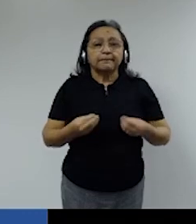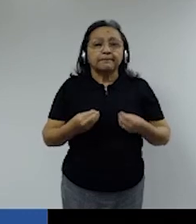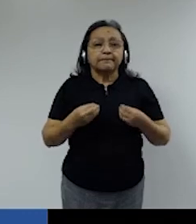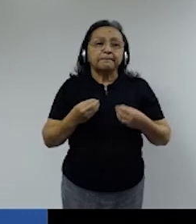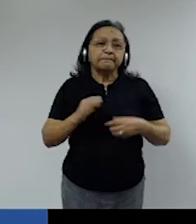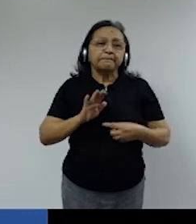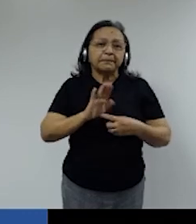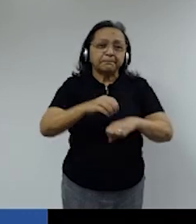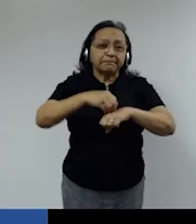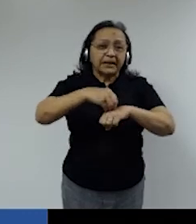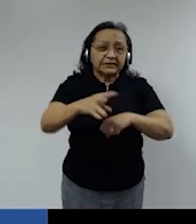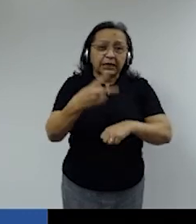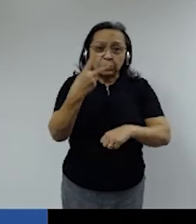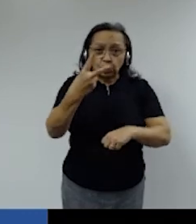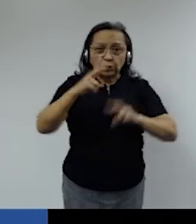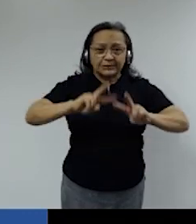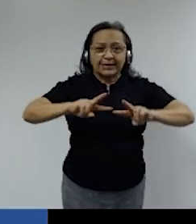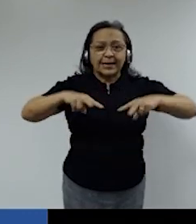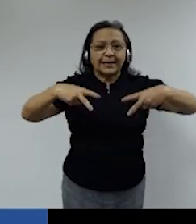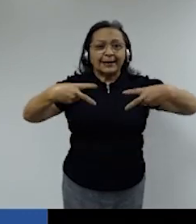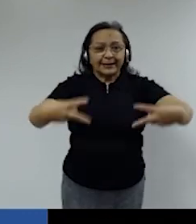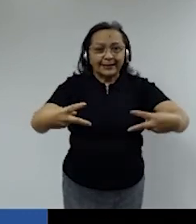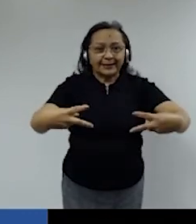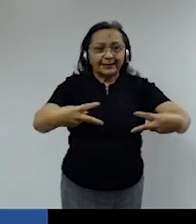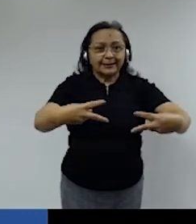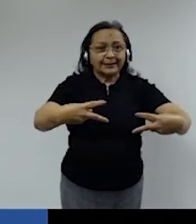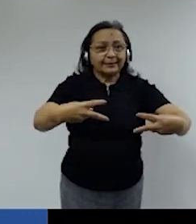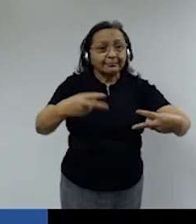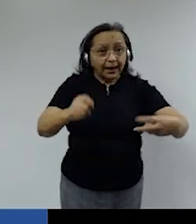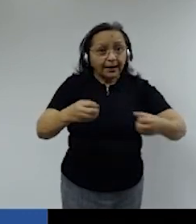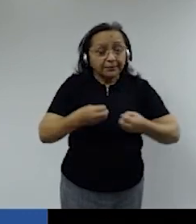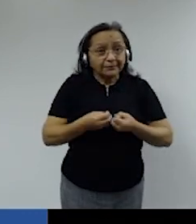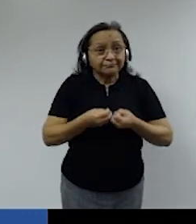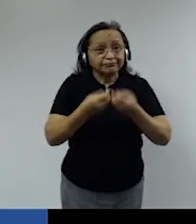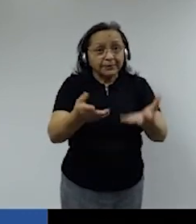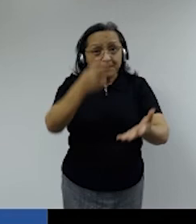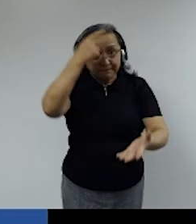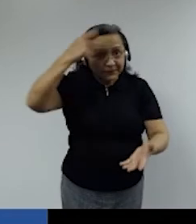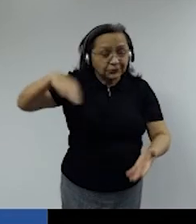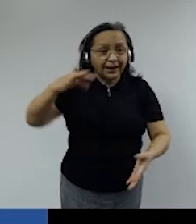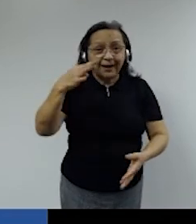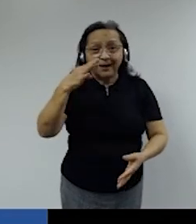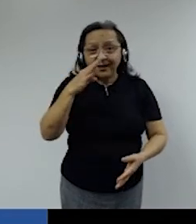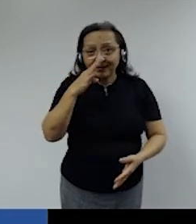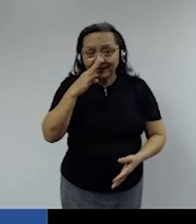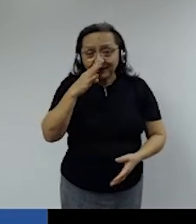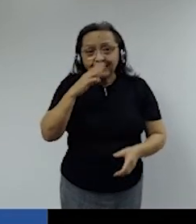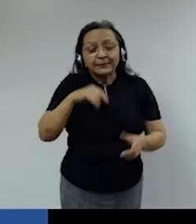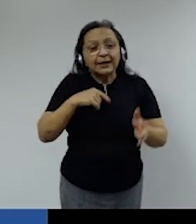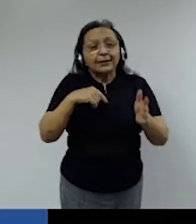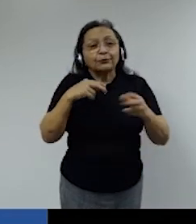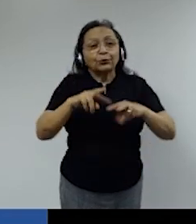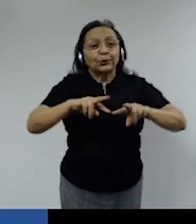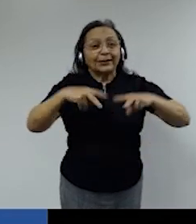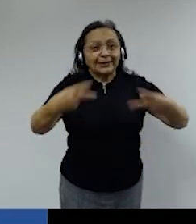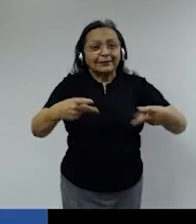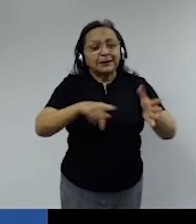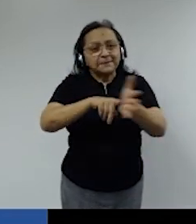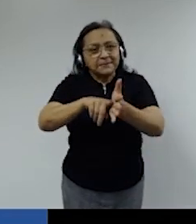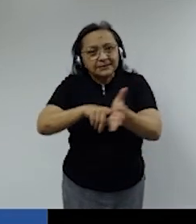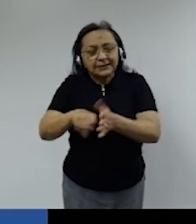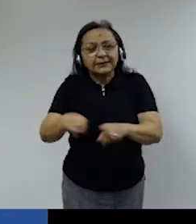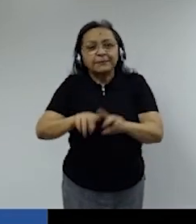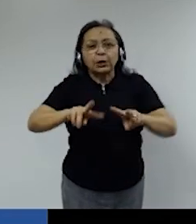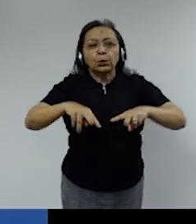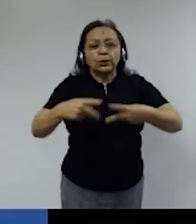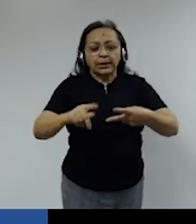depois vocês podem passar para as pessoas que estão assistindo, um link para a nossa pesquisa e também um documentário